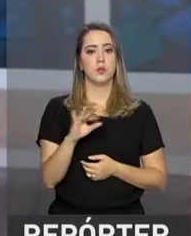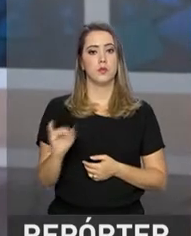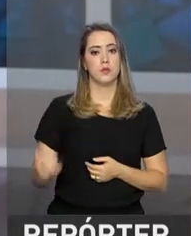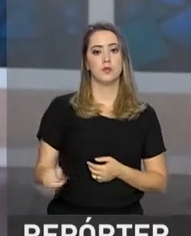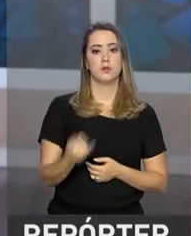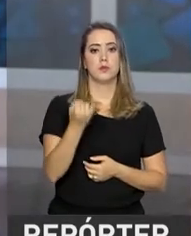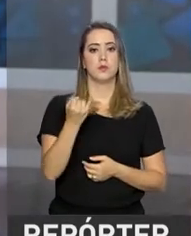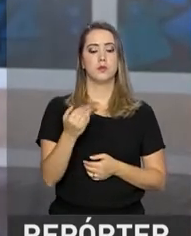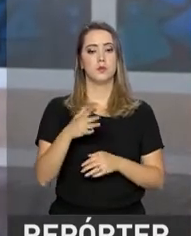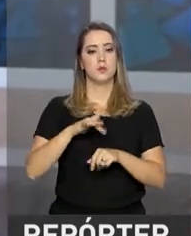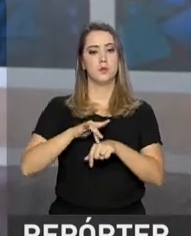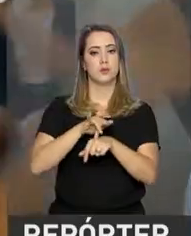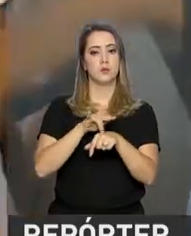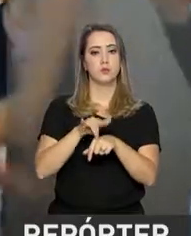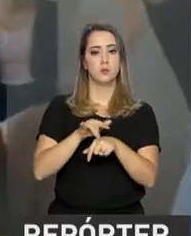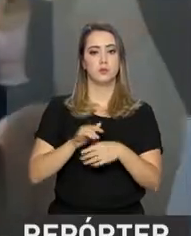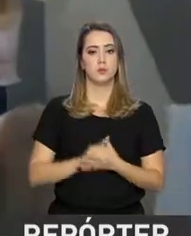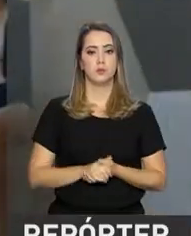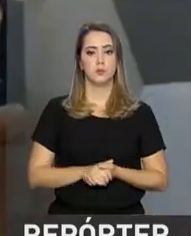com o balé clássico